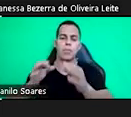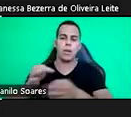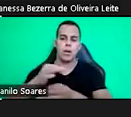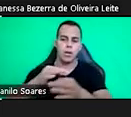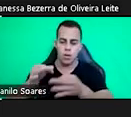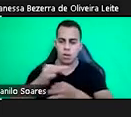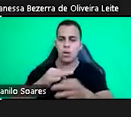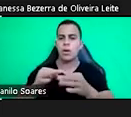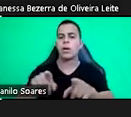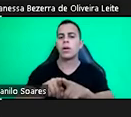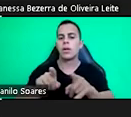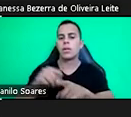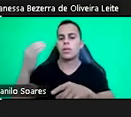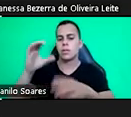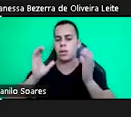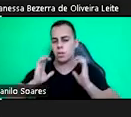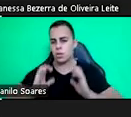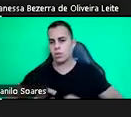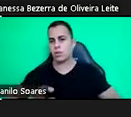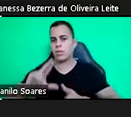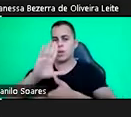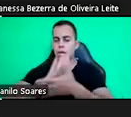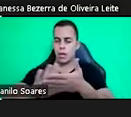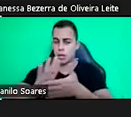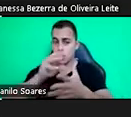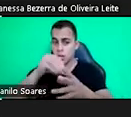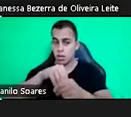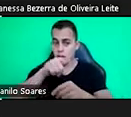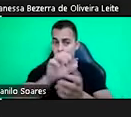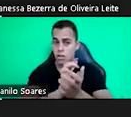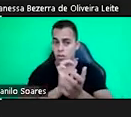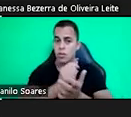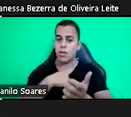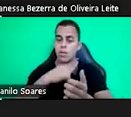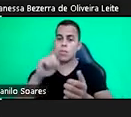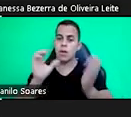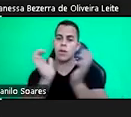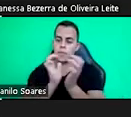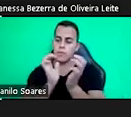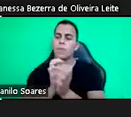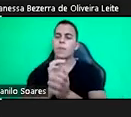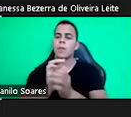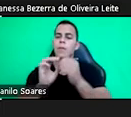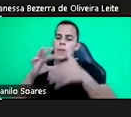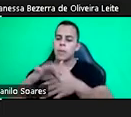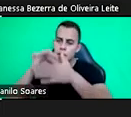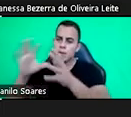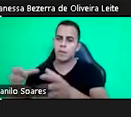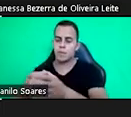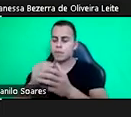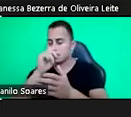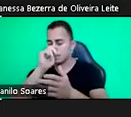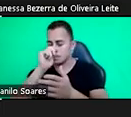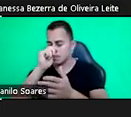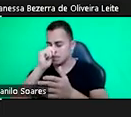América Latina. Dentro desse consórcio, eu sou um dos co-líderes do grupo de trabalho de TDAH,